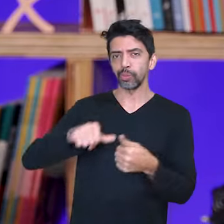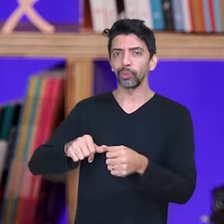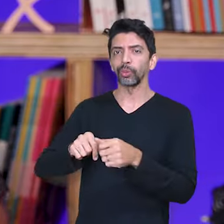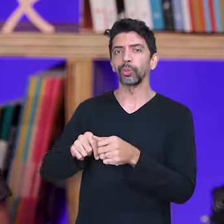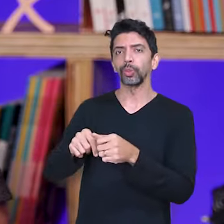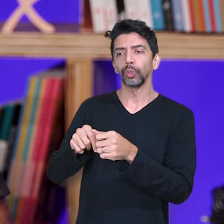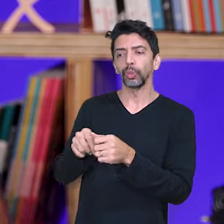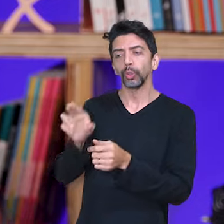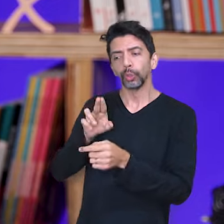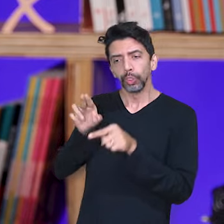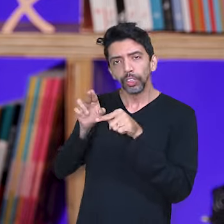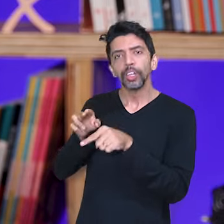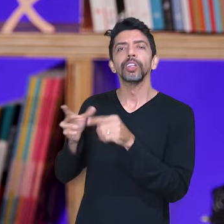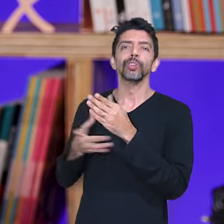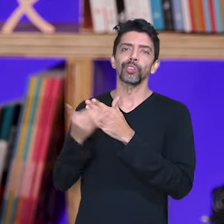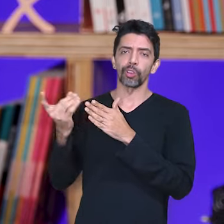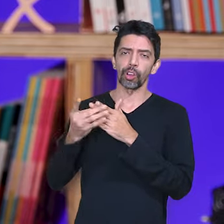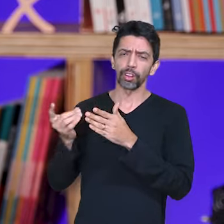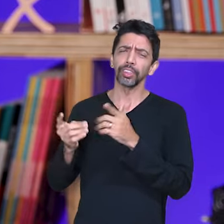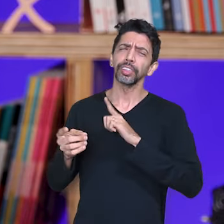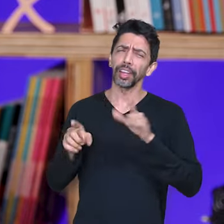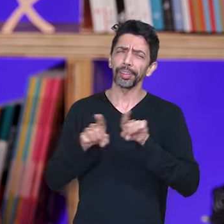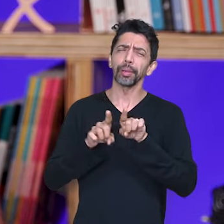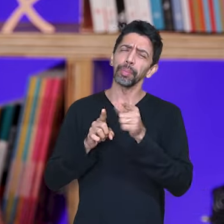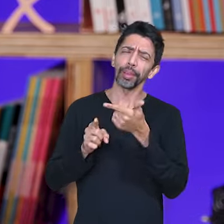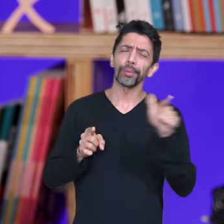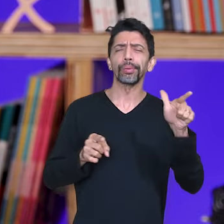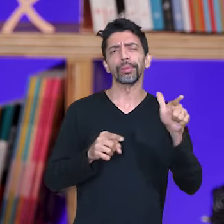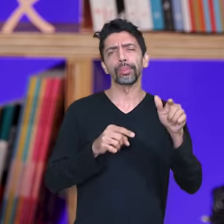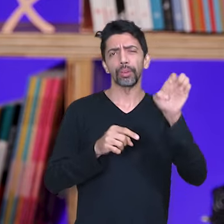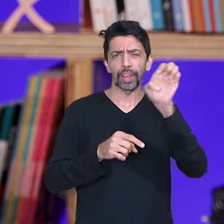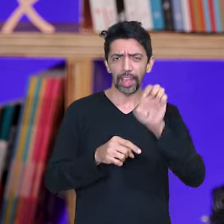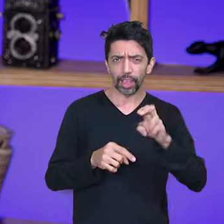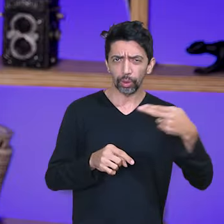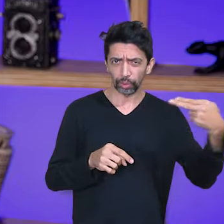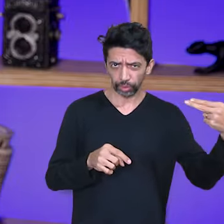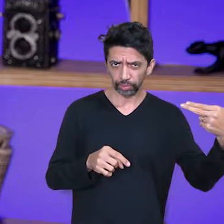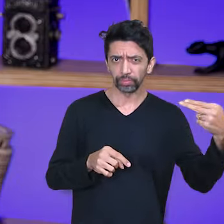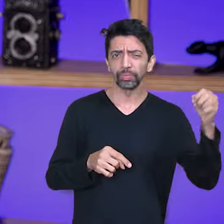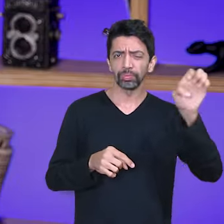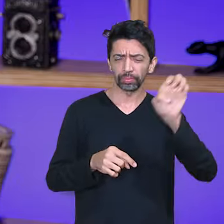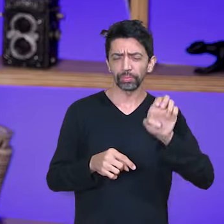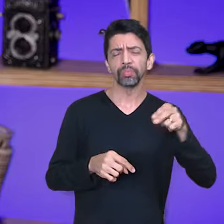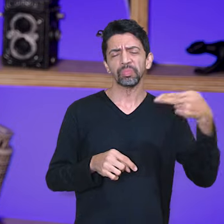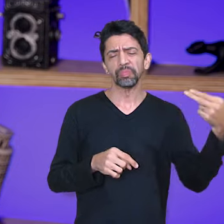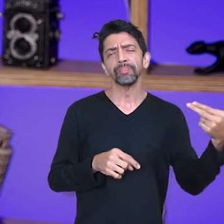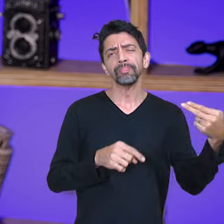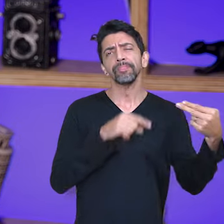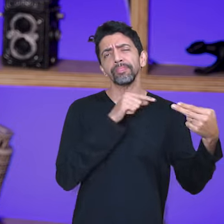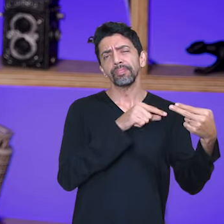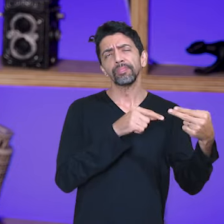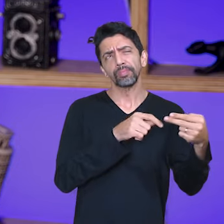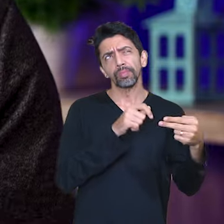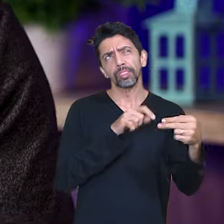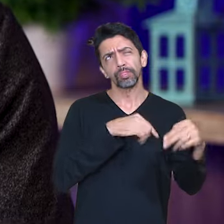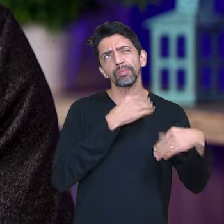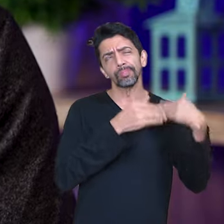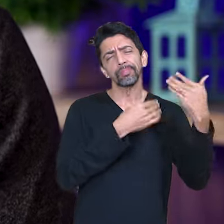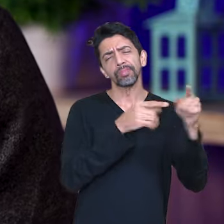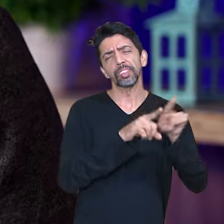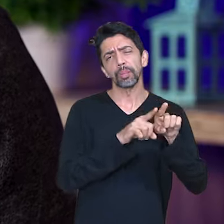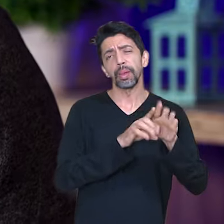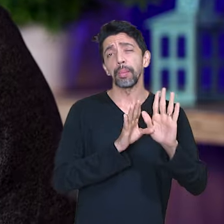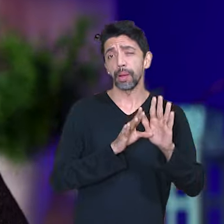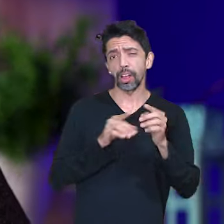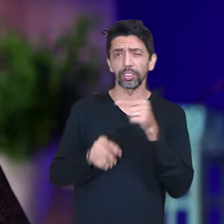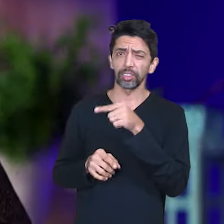dólar. Temos o euro que se desenvolveu ao longo dos últimos anos também, mas o dólar ainda é o dólar. Eu